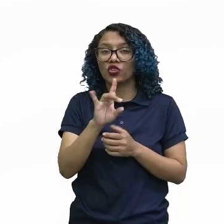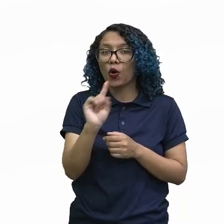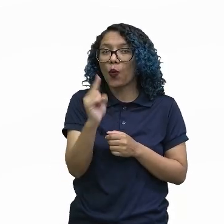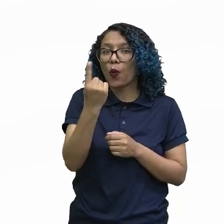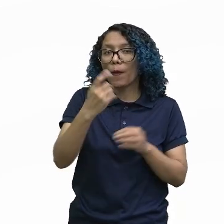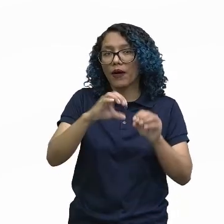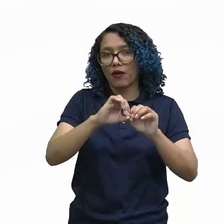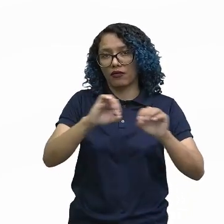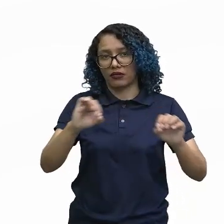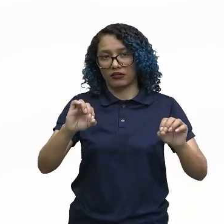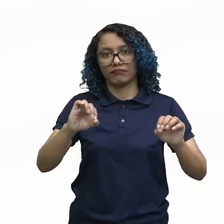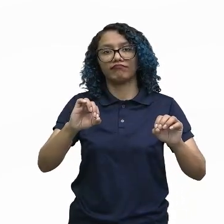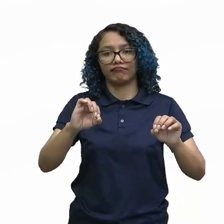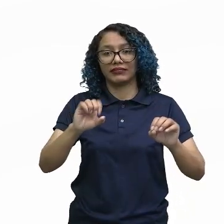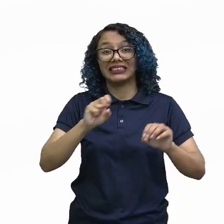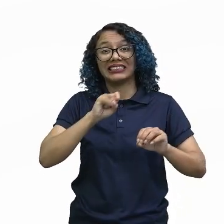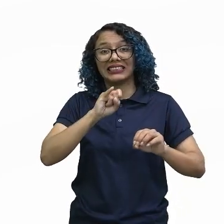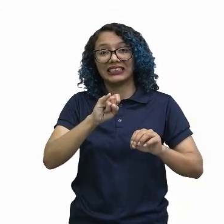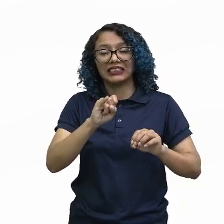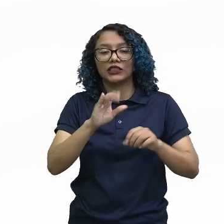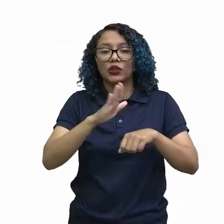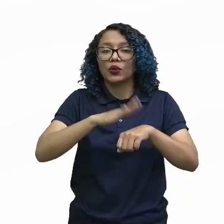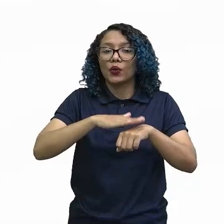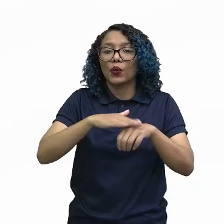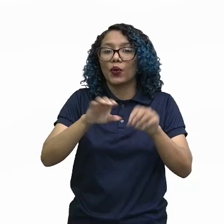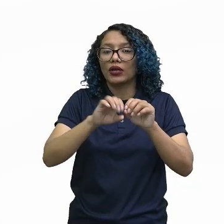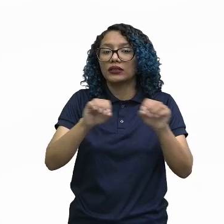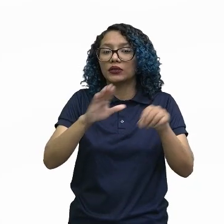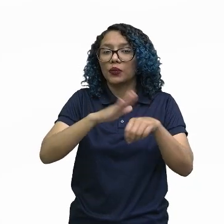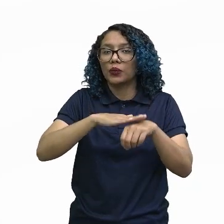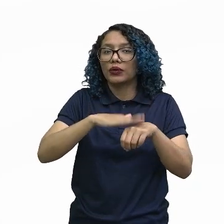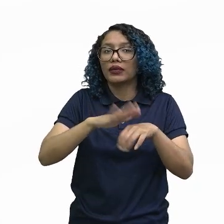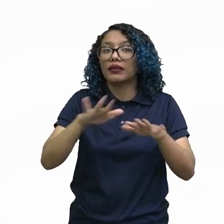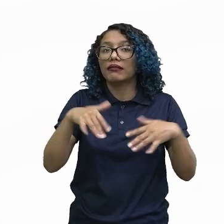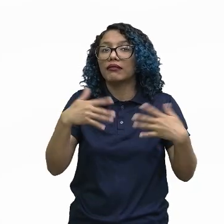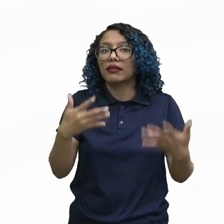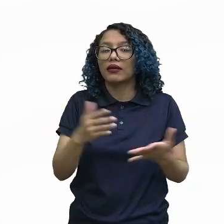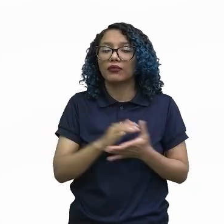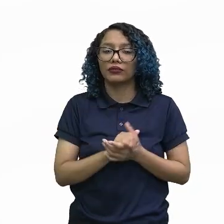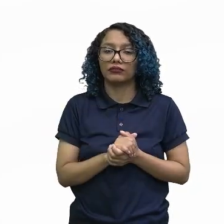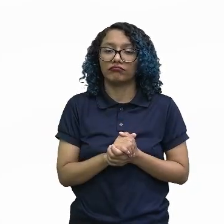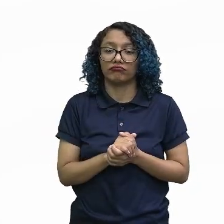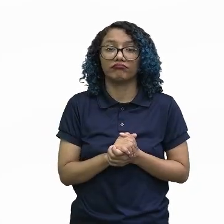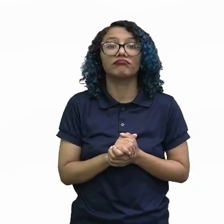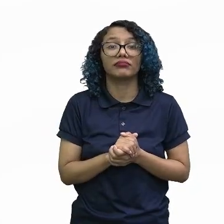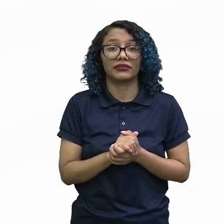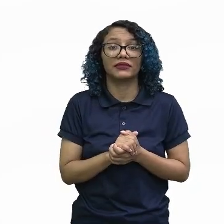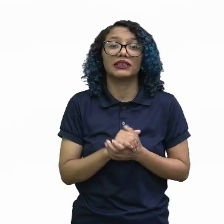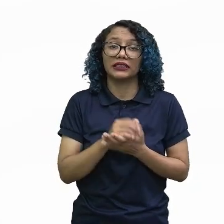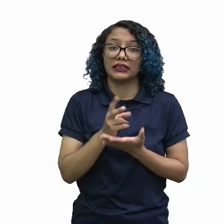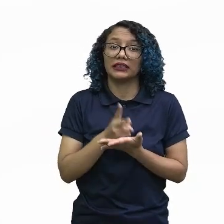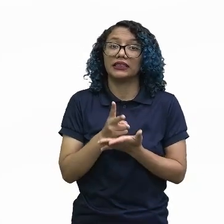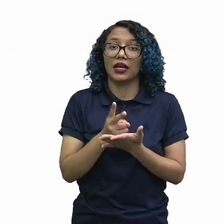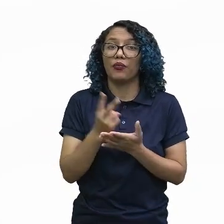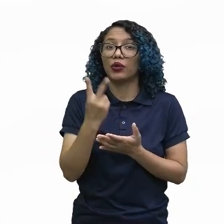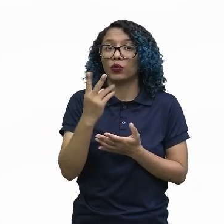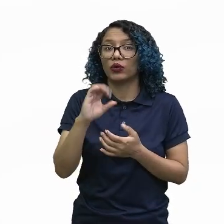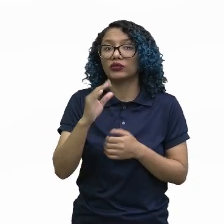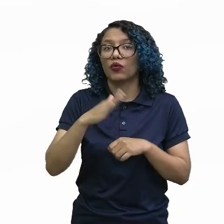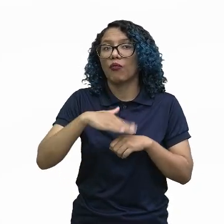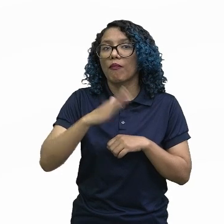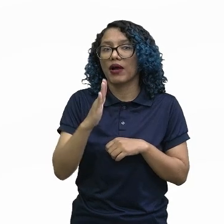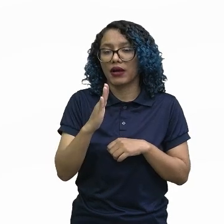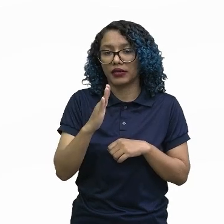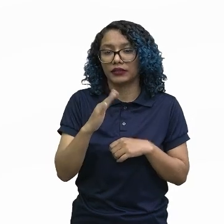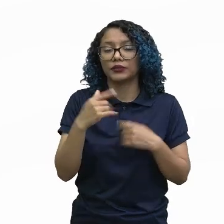oração. Quando se trata de orações coordenadas, no caso, geralmente vai ter duas orações, porque a conjunção justamente tem